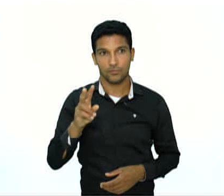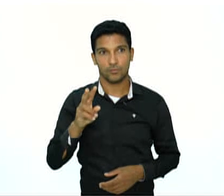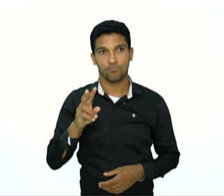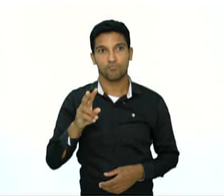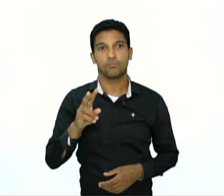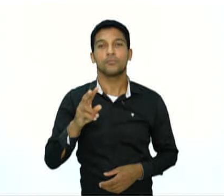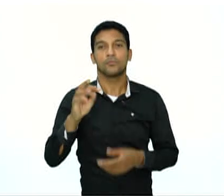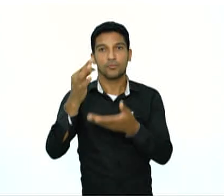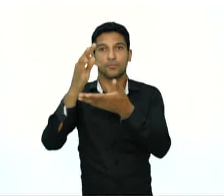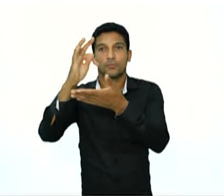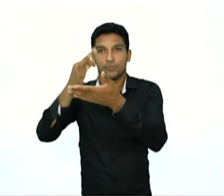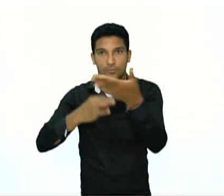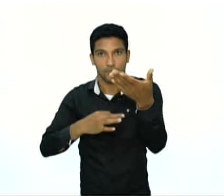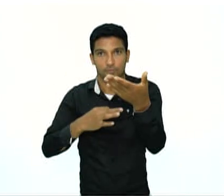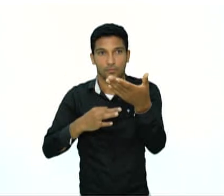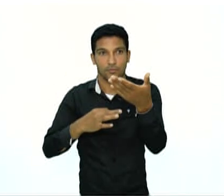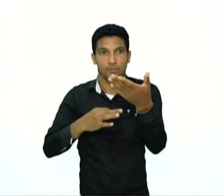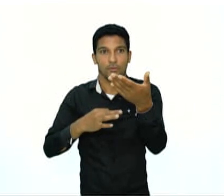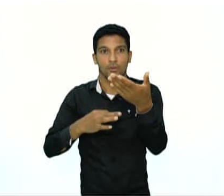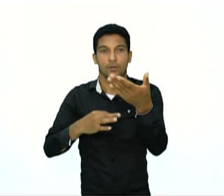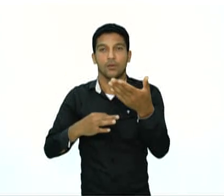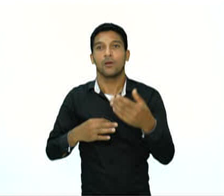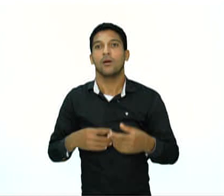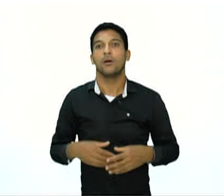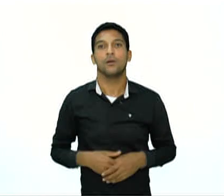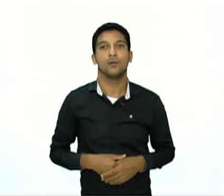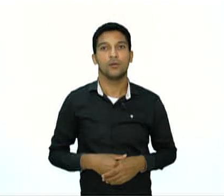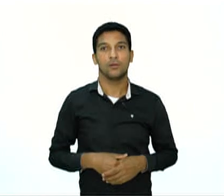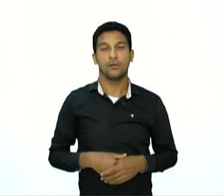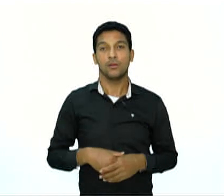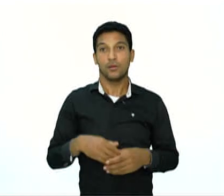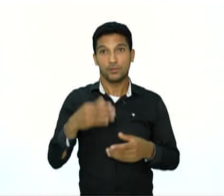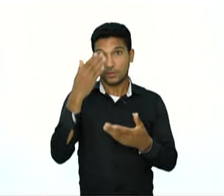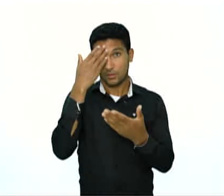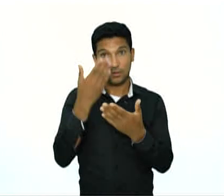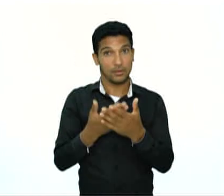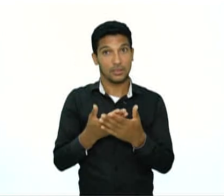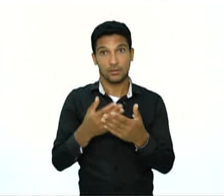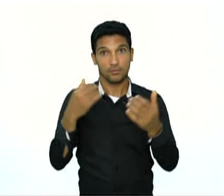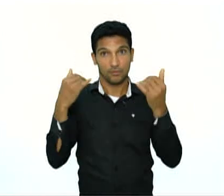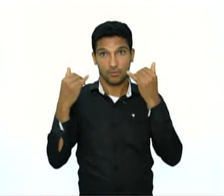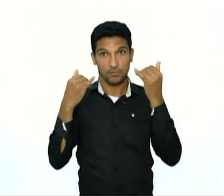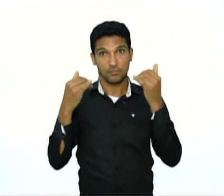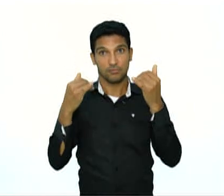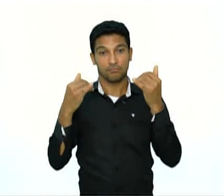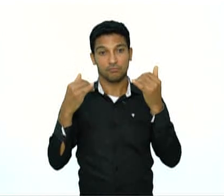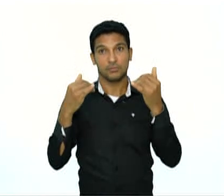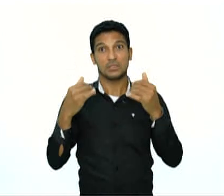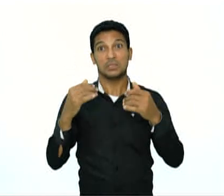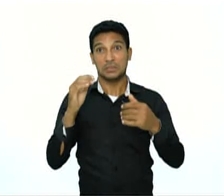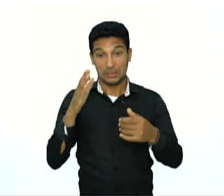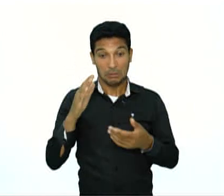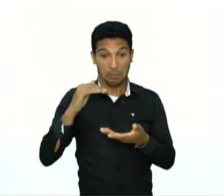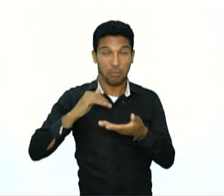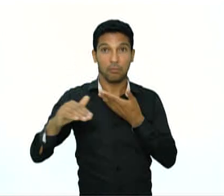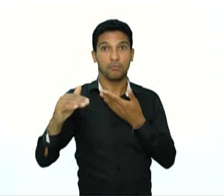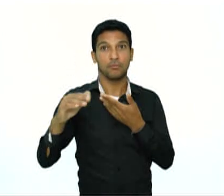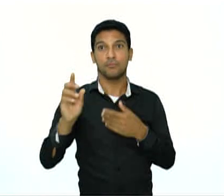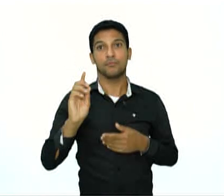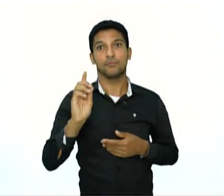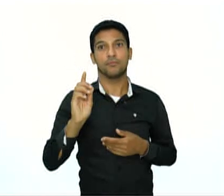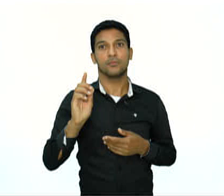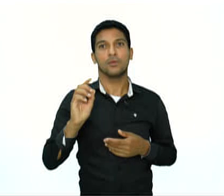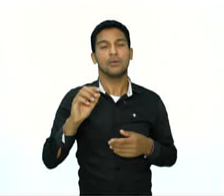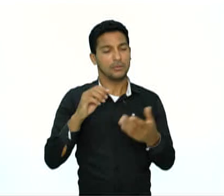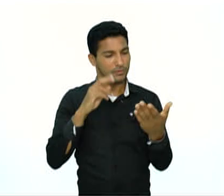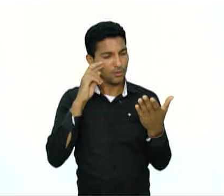reflita. Pare e pense. Não acredite na notícia ou compartilhe texto de imediato. Ele lhe causou uma reação emocional